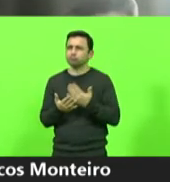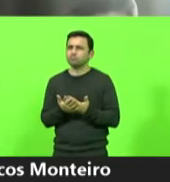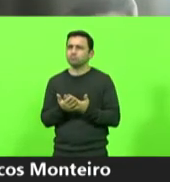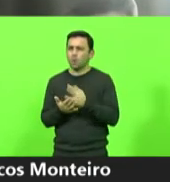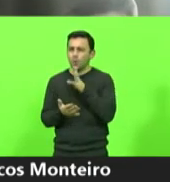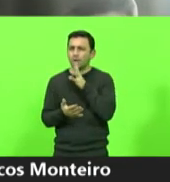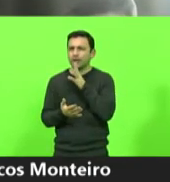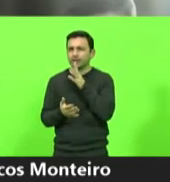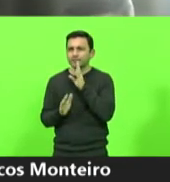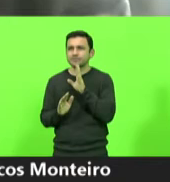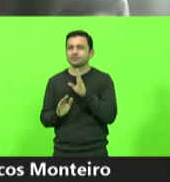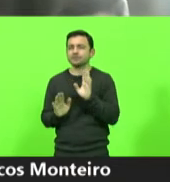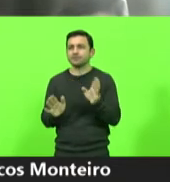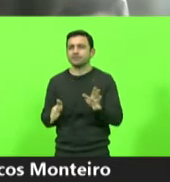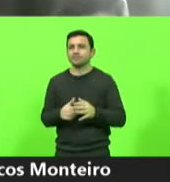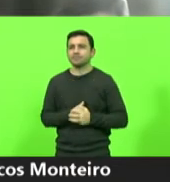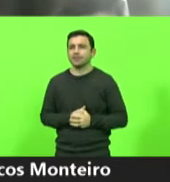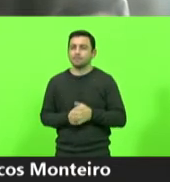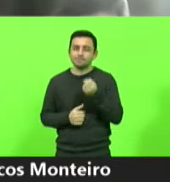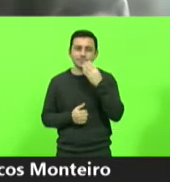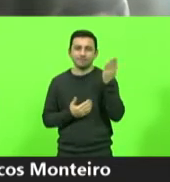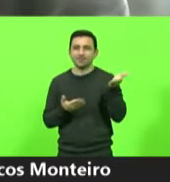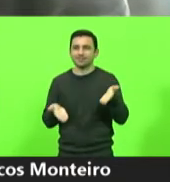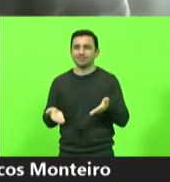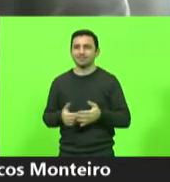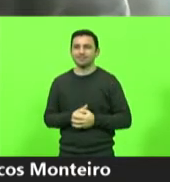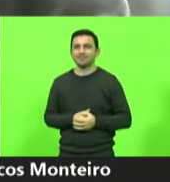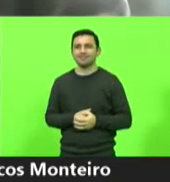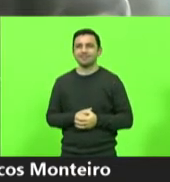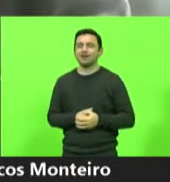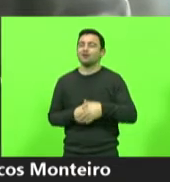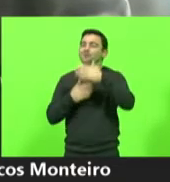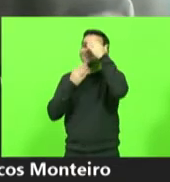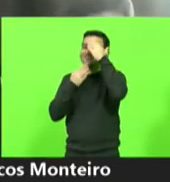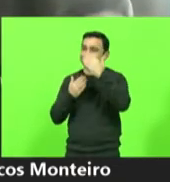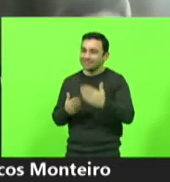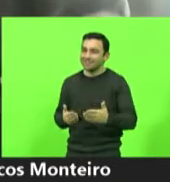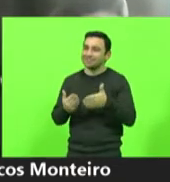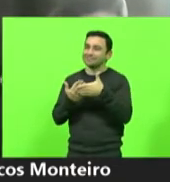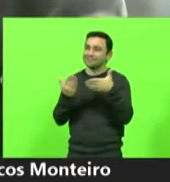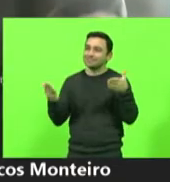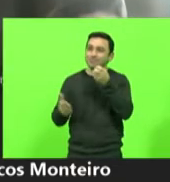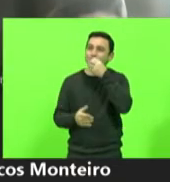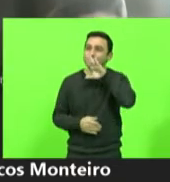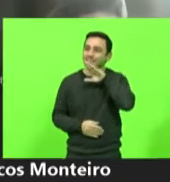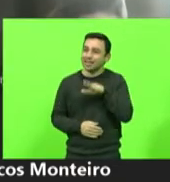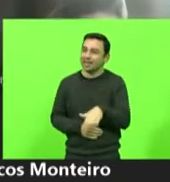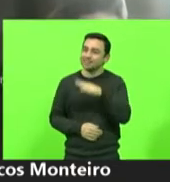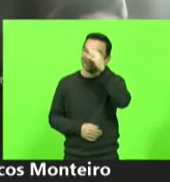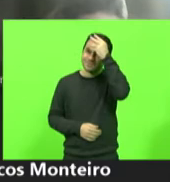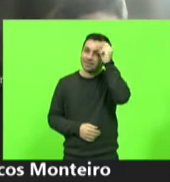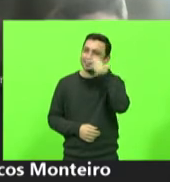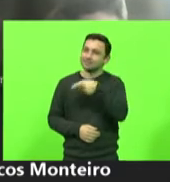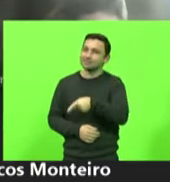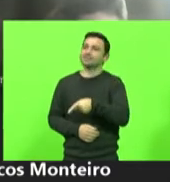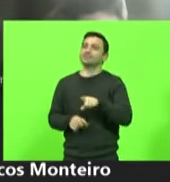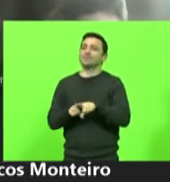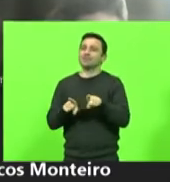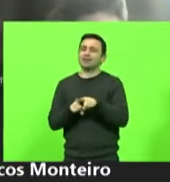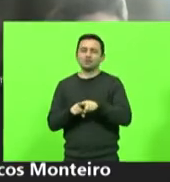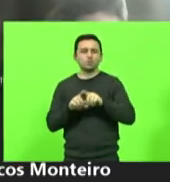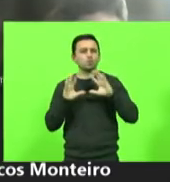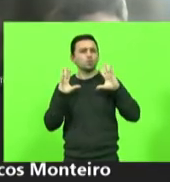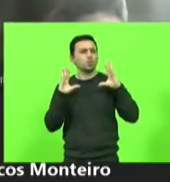né? Seja bem-vinda. Muito obrigada. Boa tarde, deputada Carminati. Boa tarde a todas